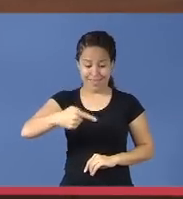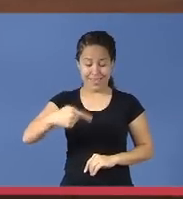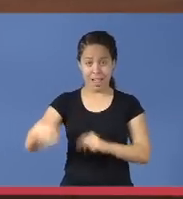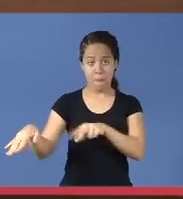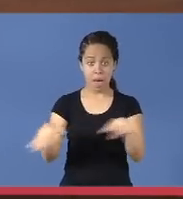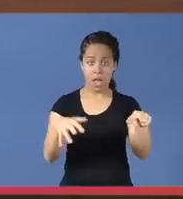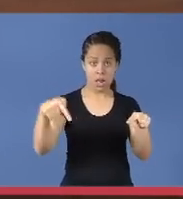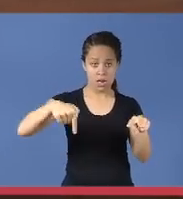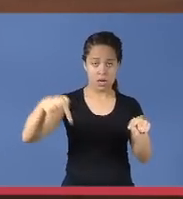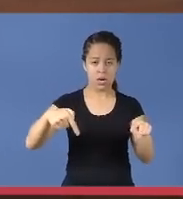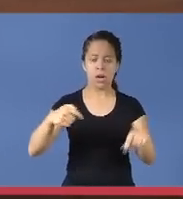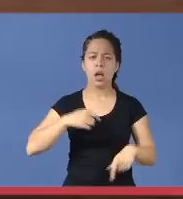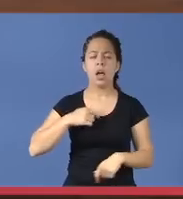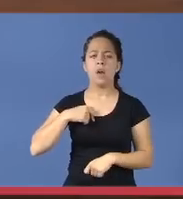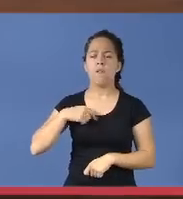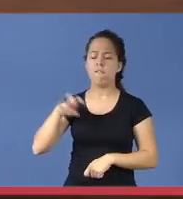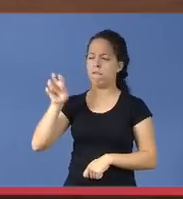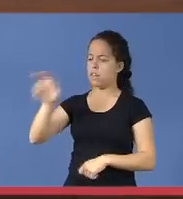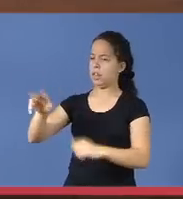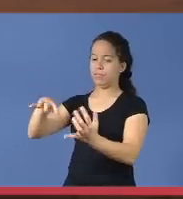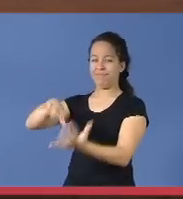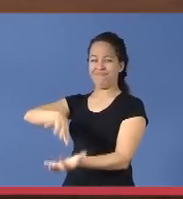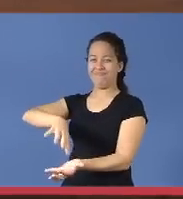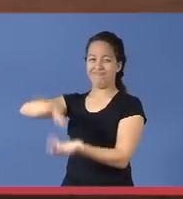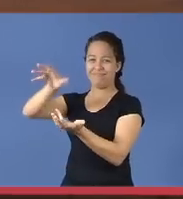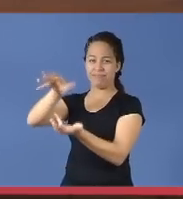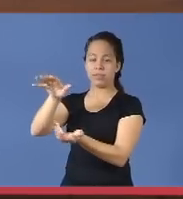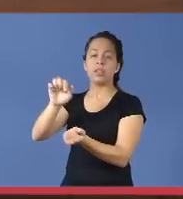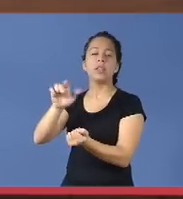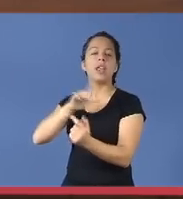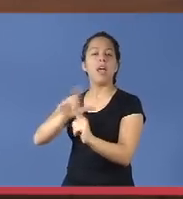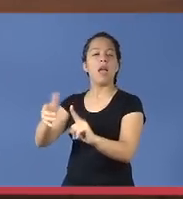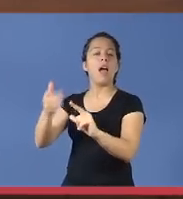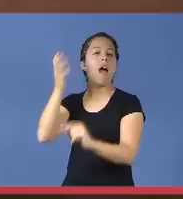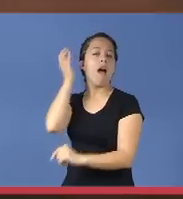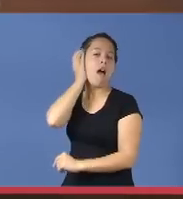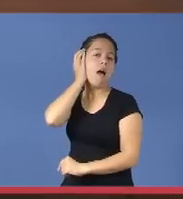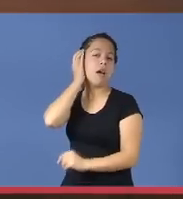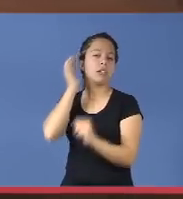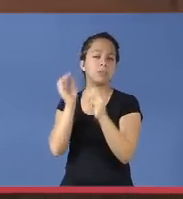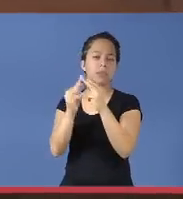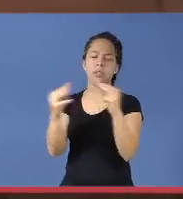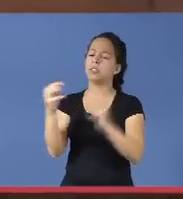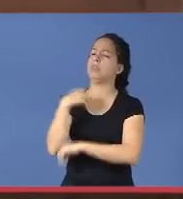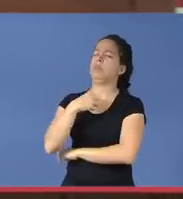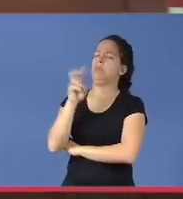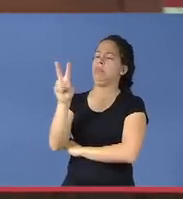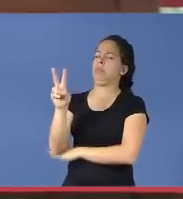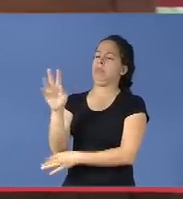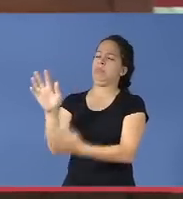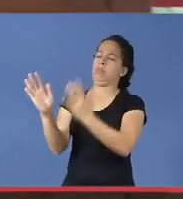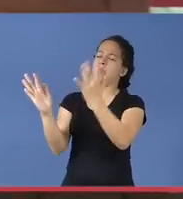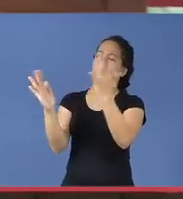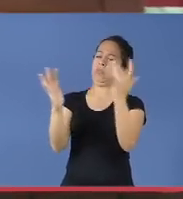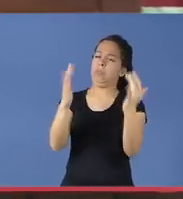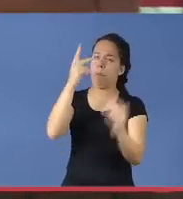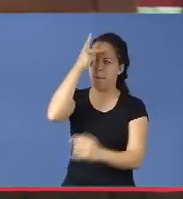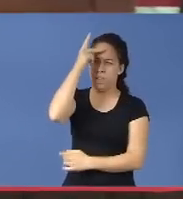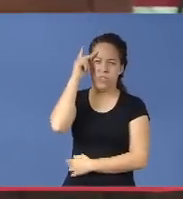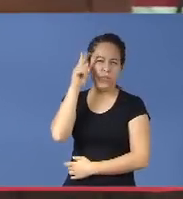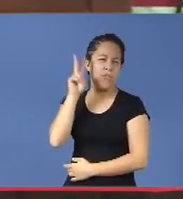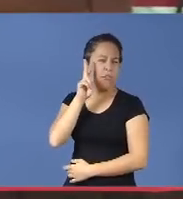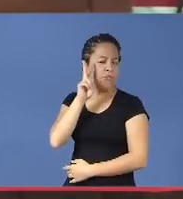uma transmissão nossa da Rádio Manaim, eu perguntei assim, será que alguém, depois que ouvir esses hinos que